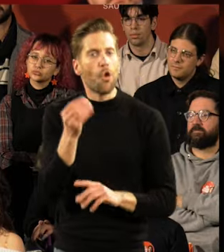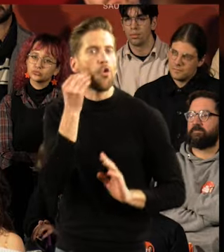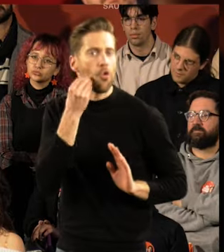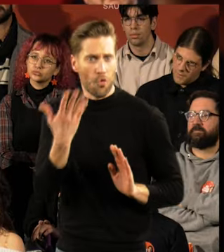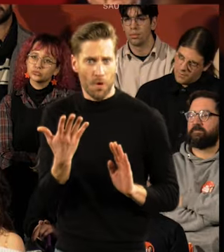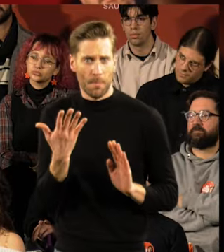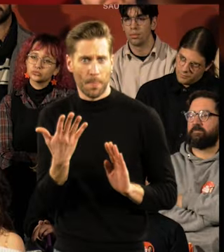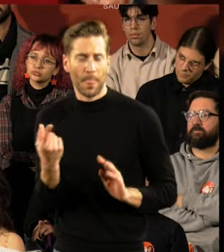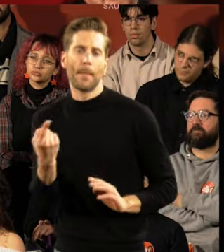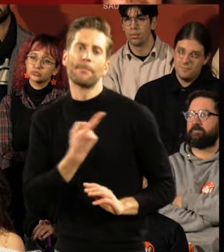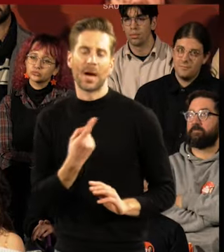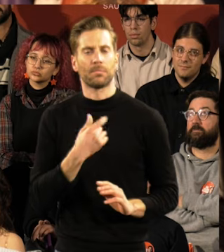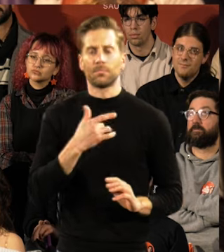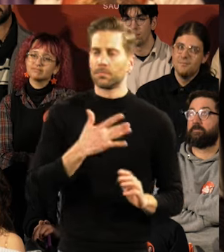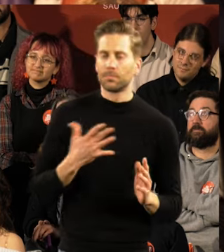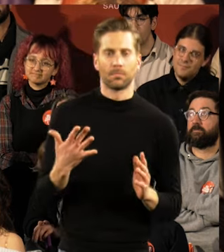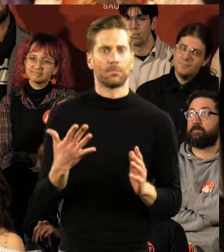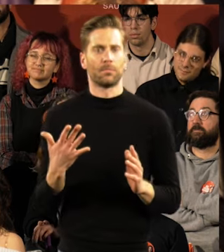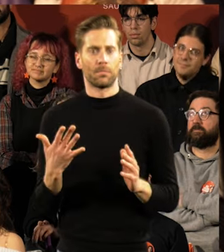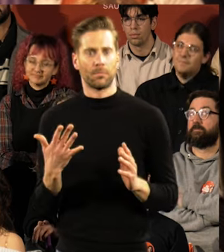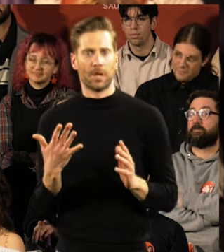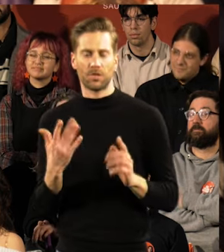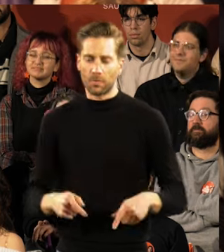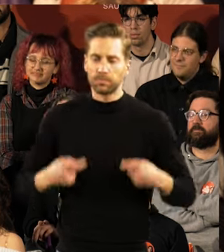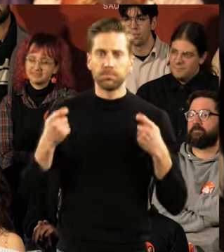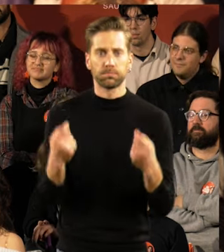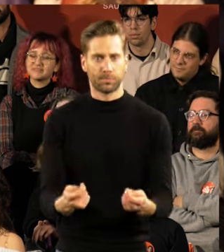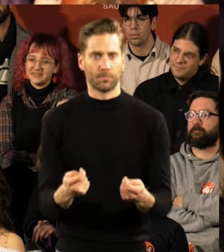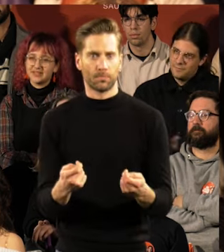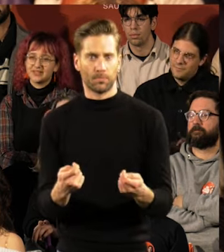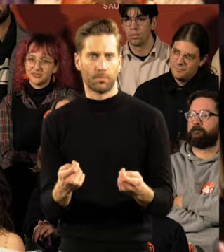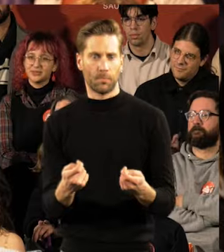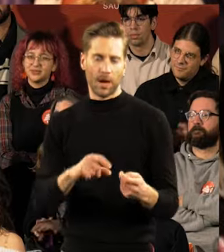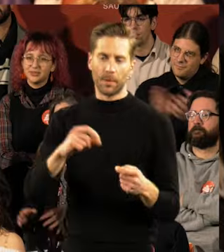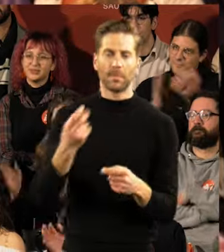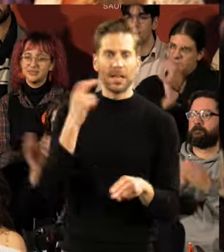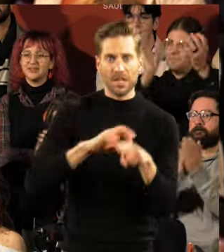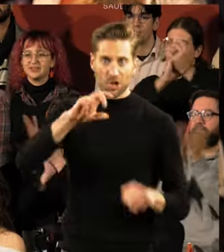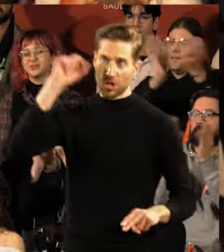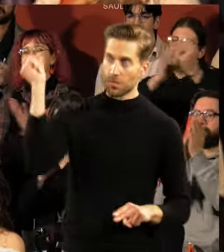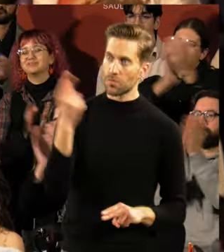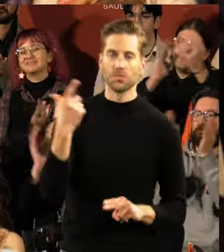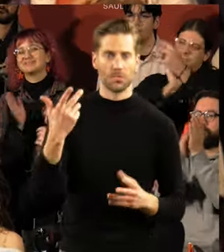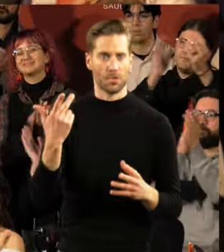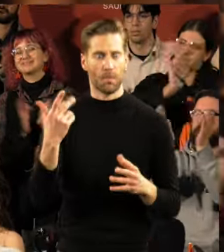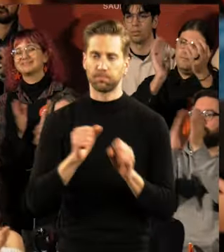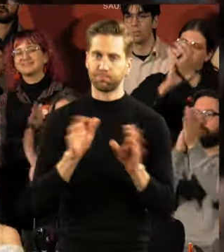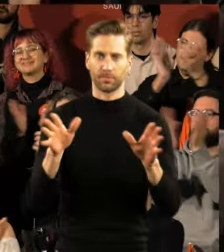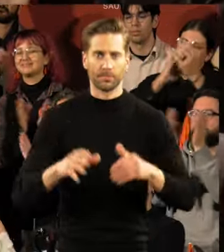criação de uma agência pública de investimento no solar descentralizado. Podemos